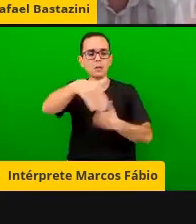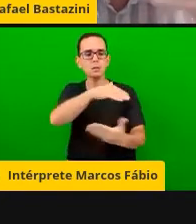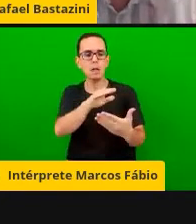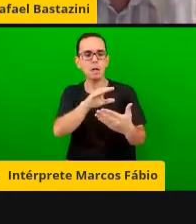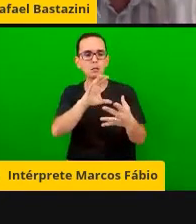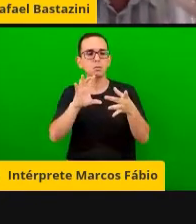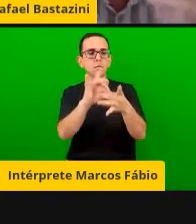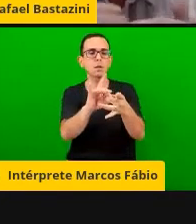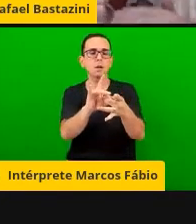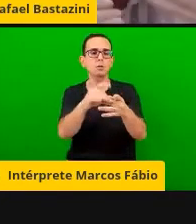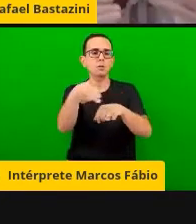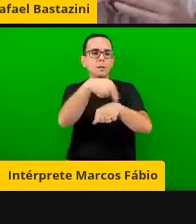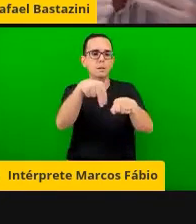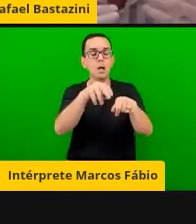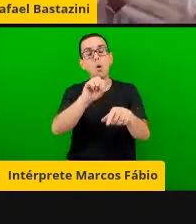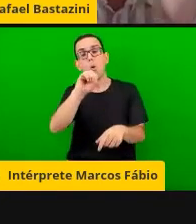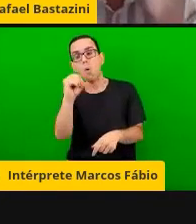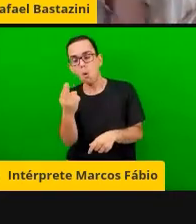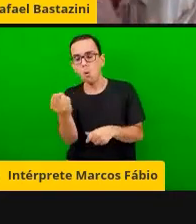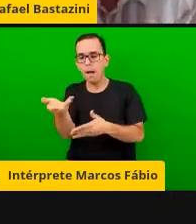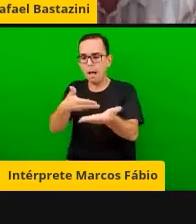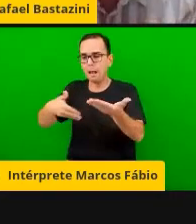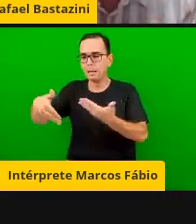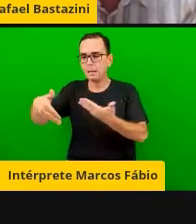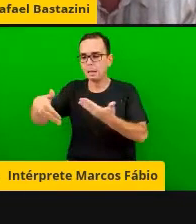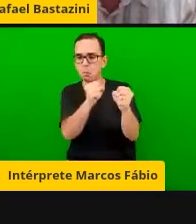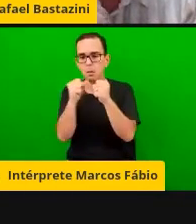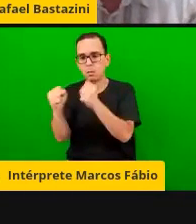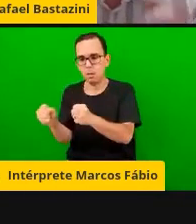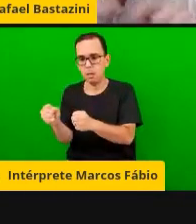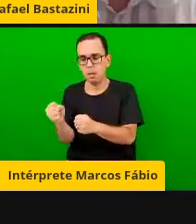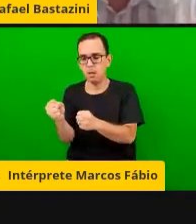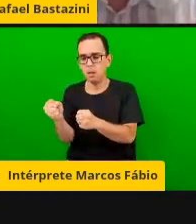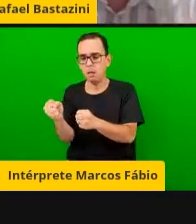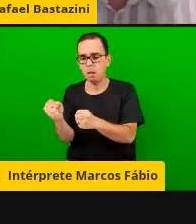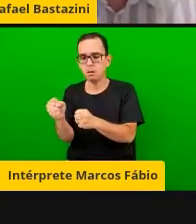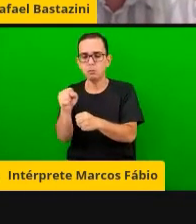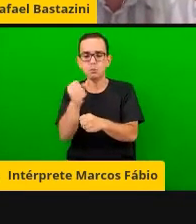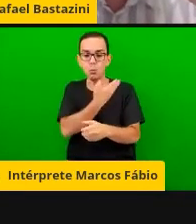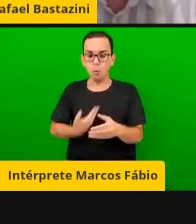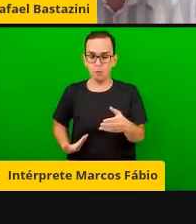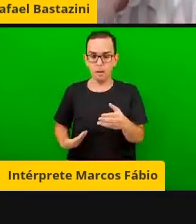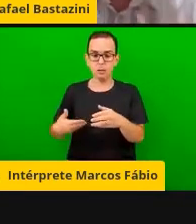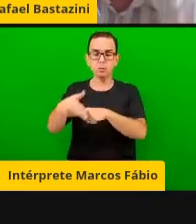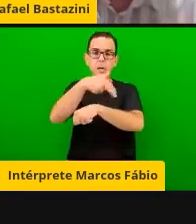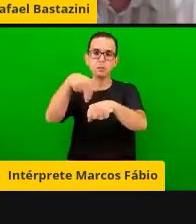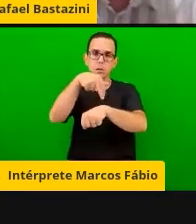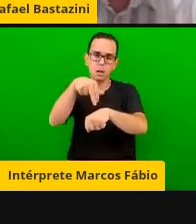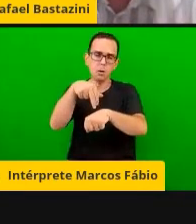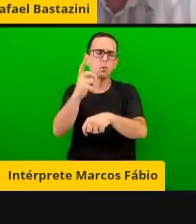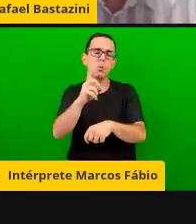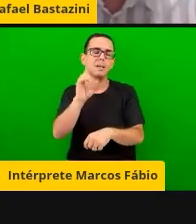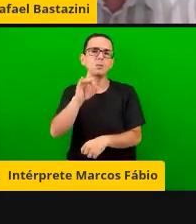nacionais, ou ligação, ou as relações de poder entre os estados nacionais, e não somente o Estado Nacional e a